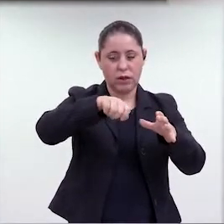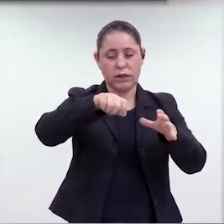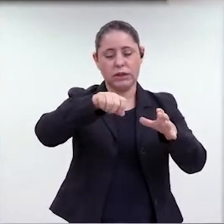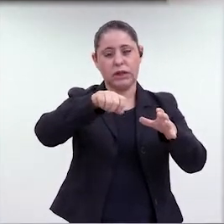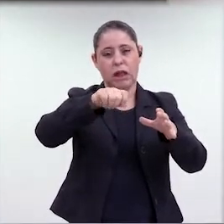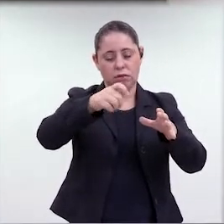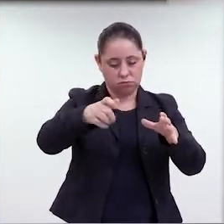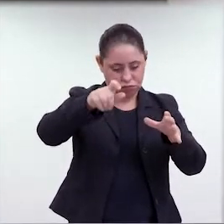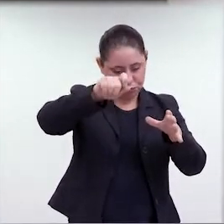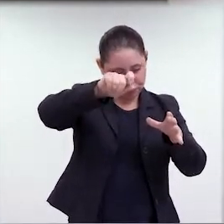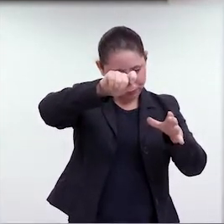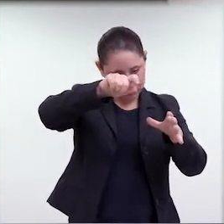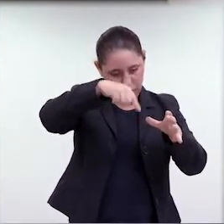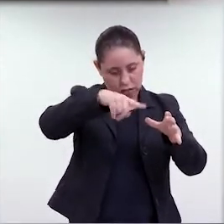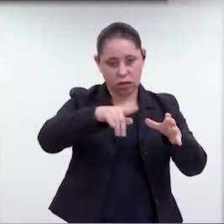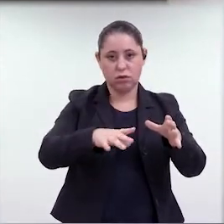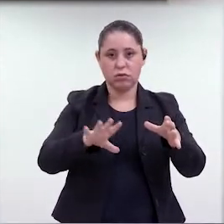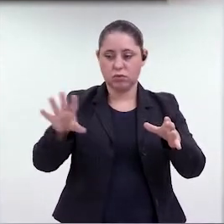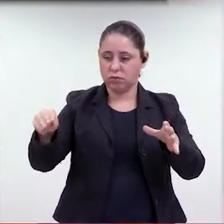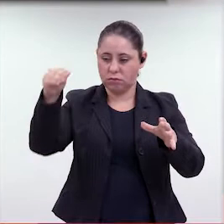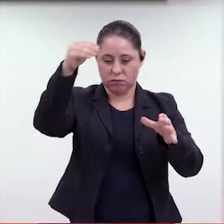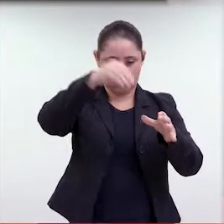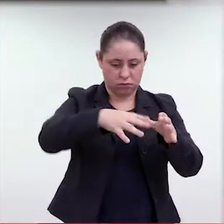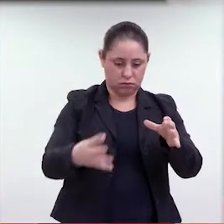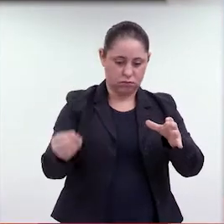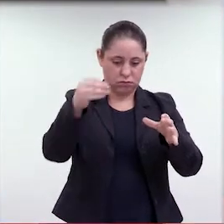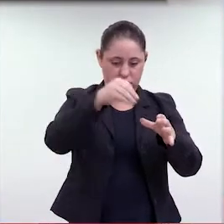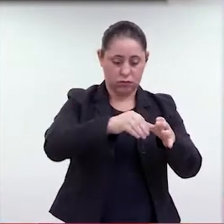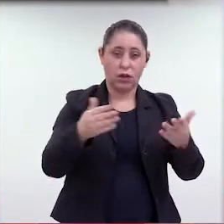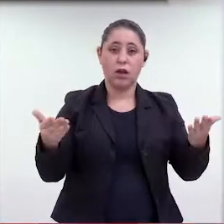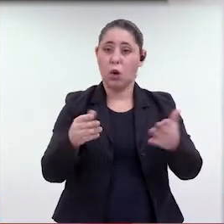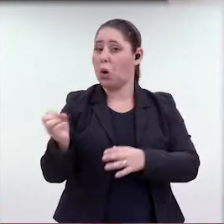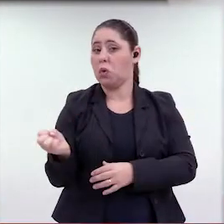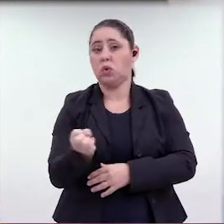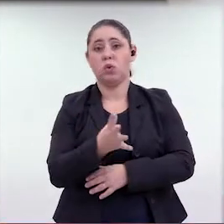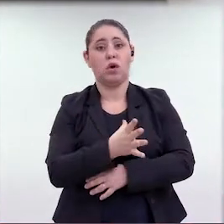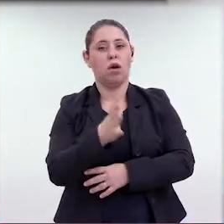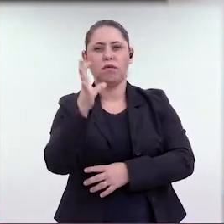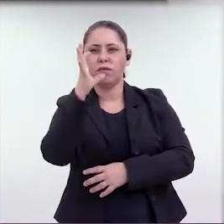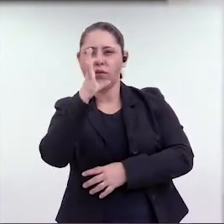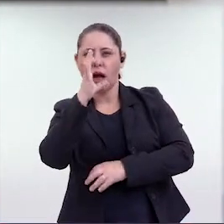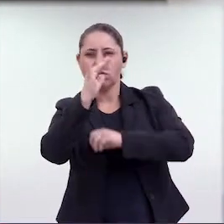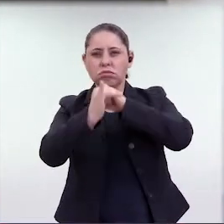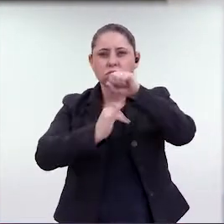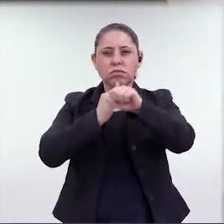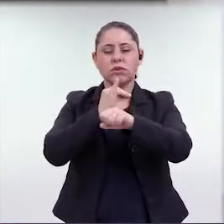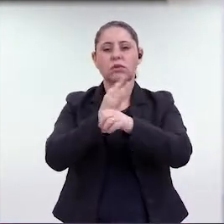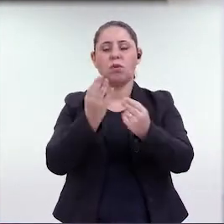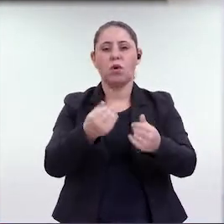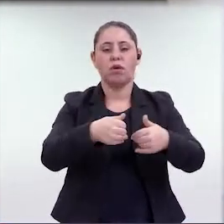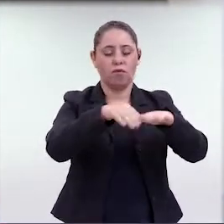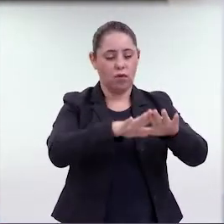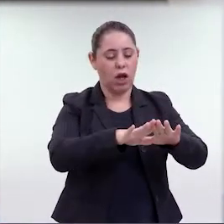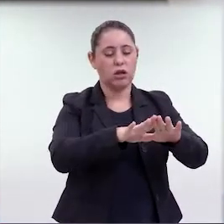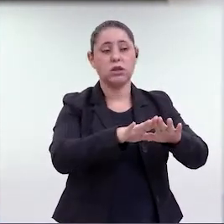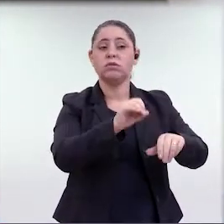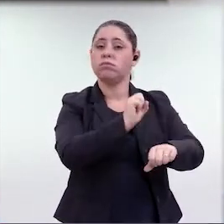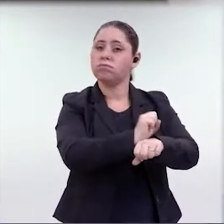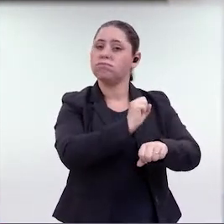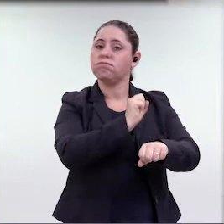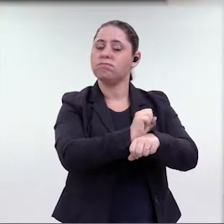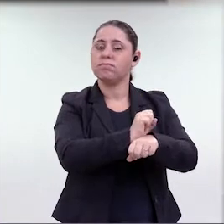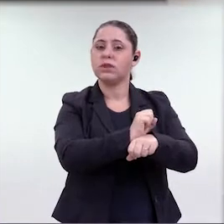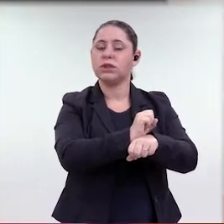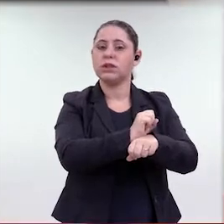procura no Google como que faz isso, né? E ainda mais agora com tantas novidades. Então a gente deixa um tempo de molho a